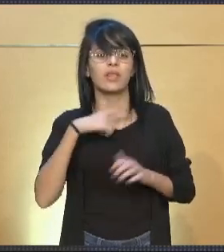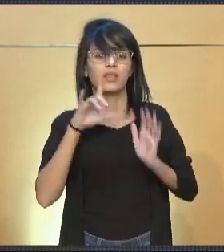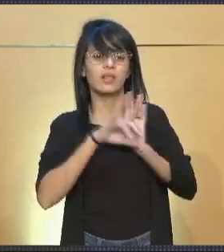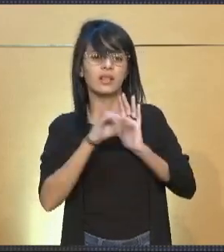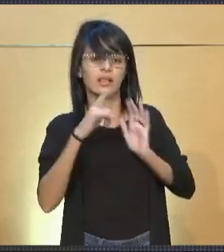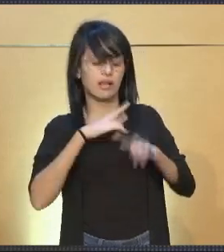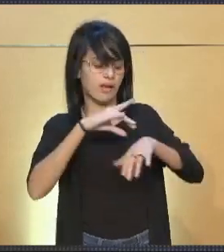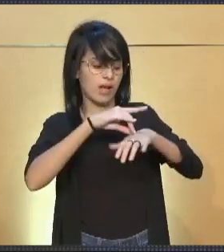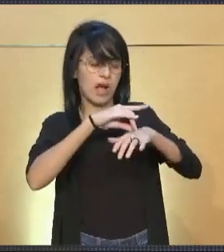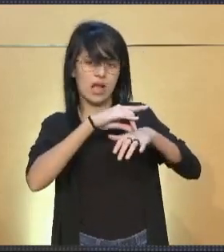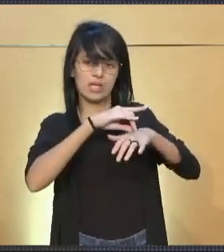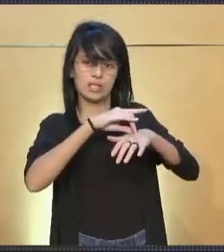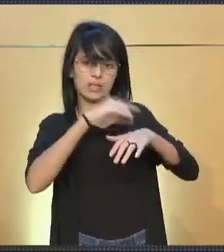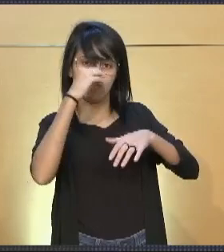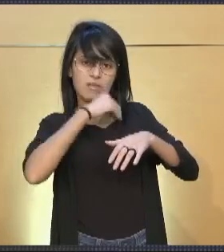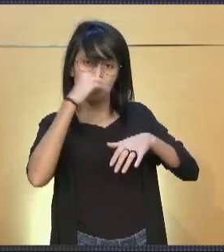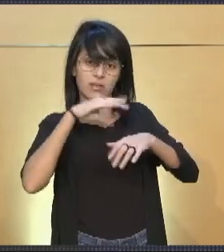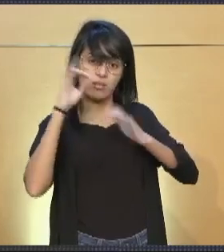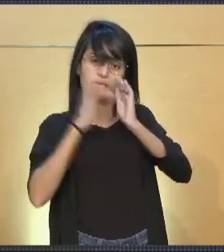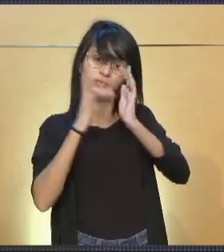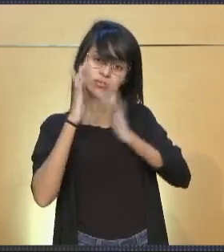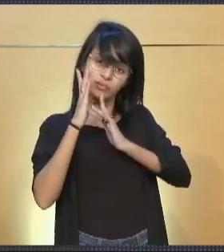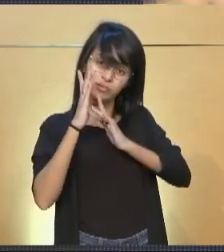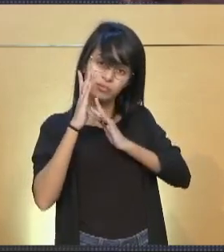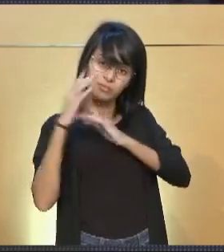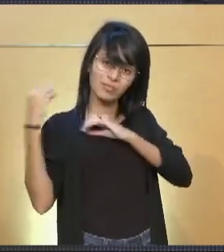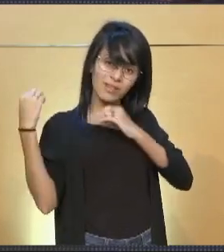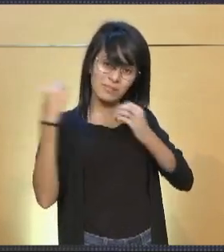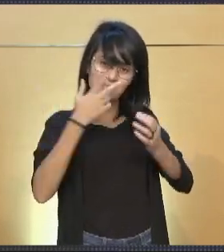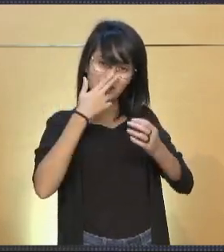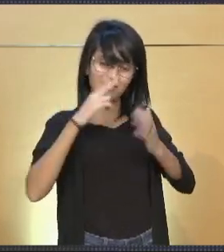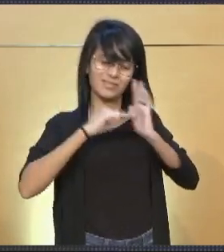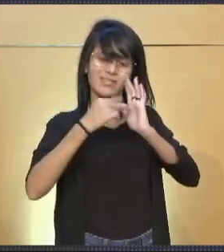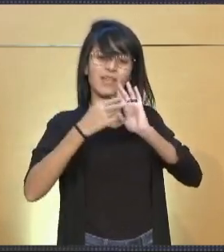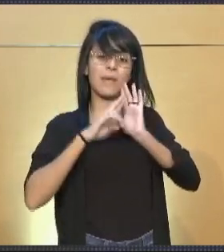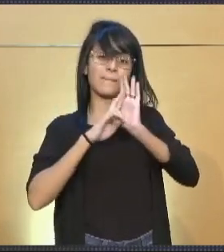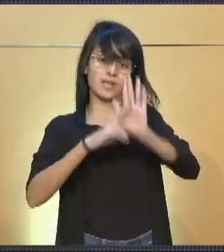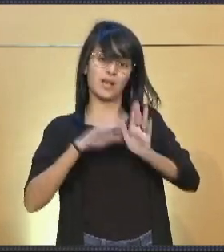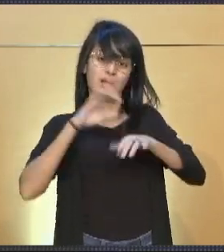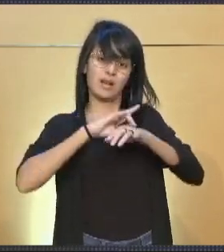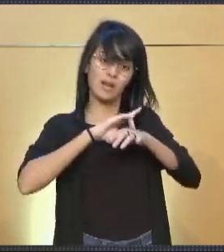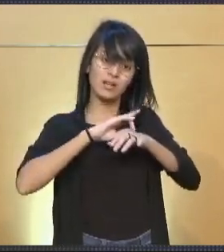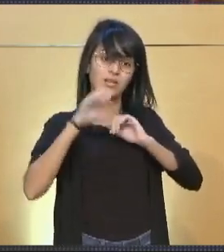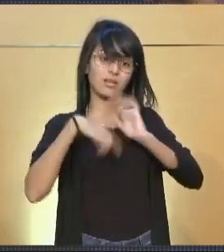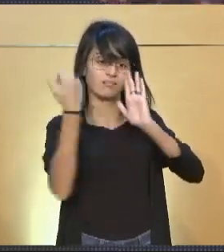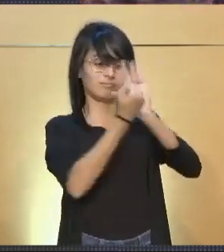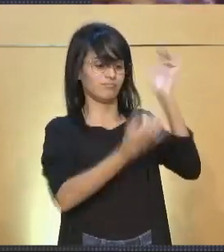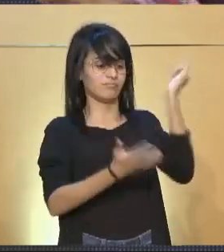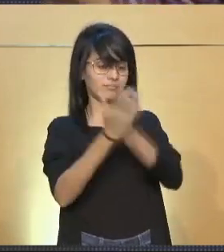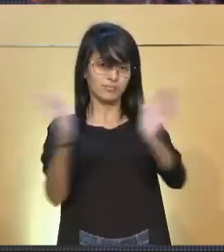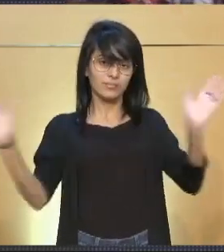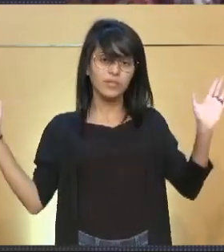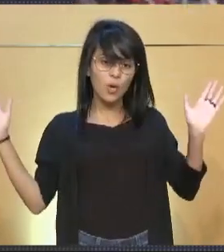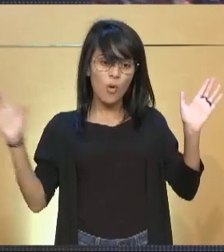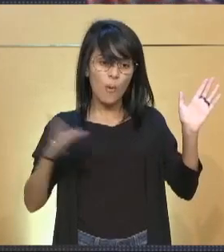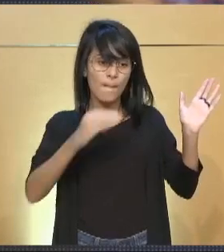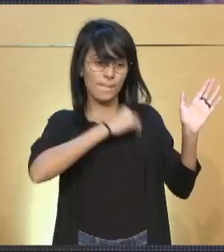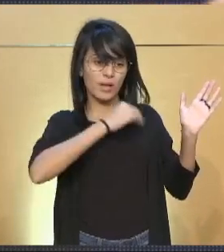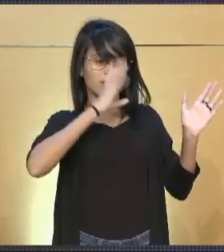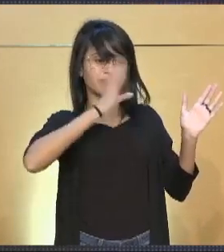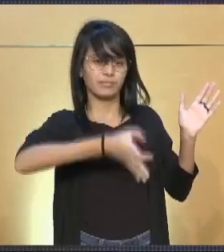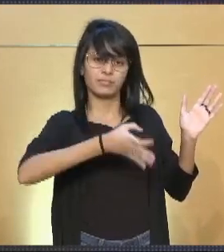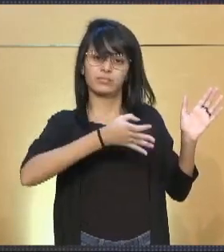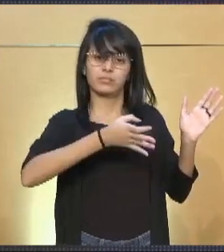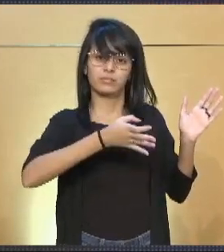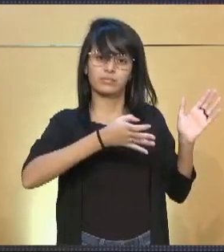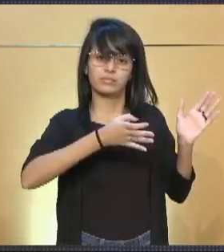pela carne, Deus enviou seu filho em forma de carne, para que na sua própria carne, na morte da cruz, pudesse condenar o pecado na